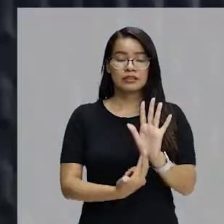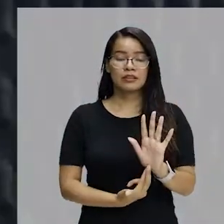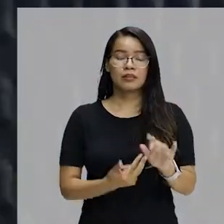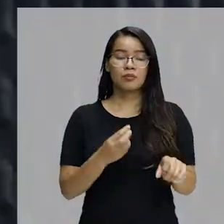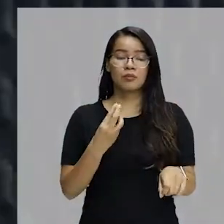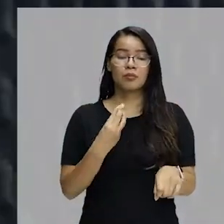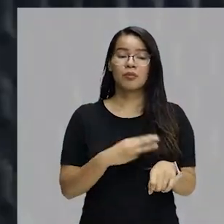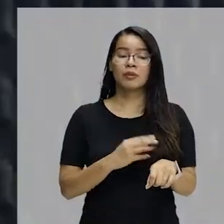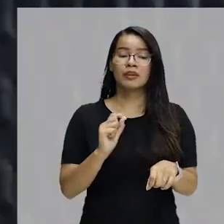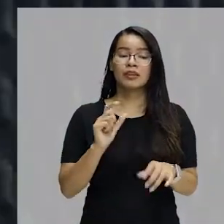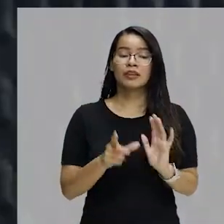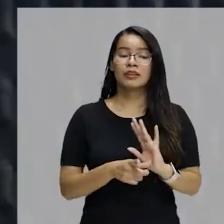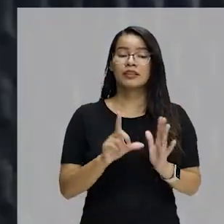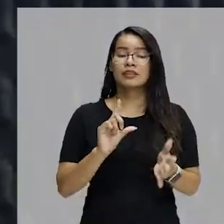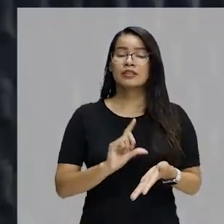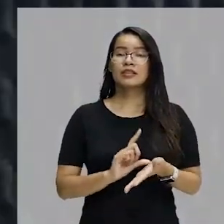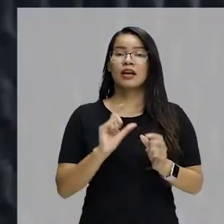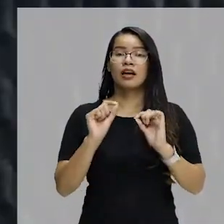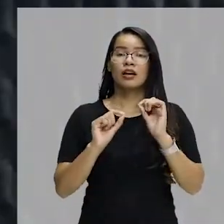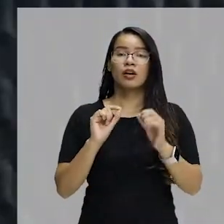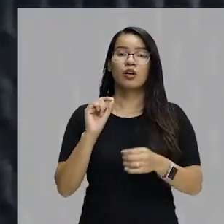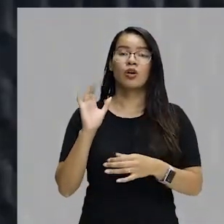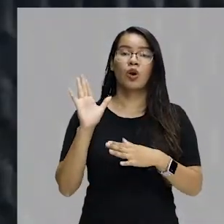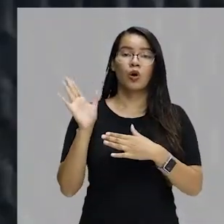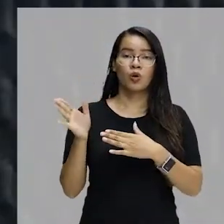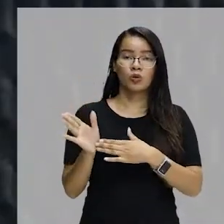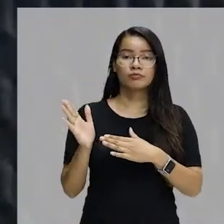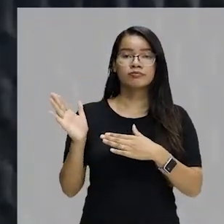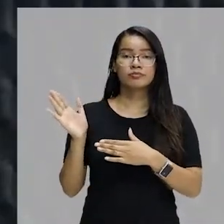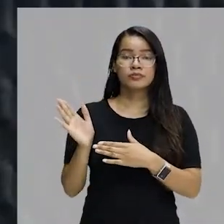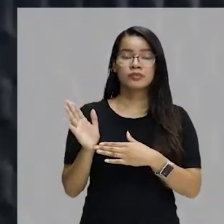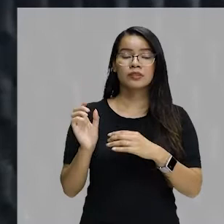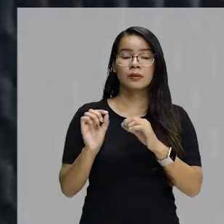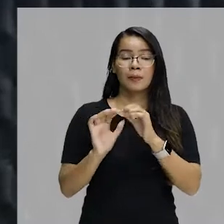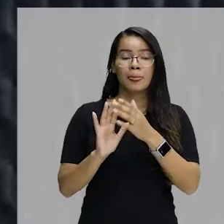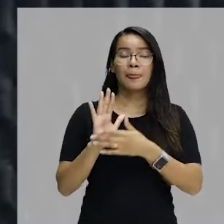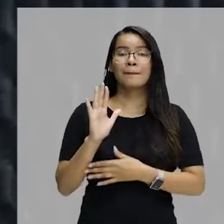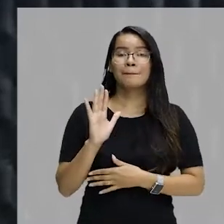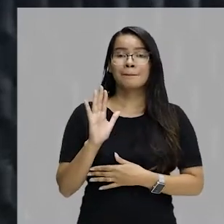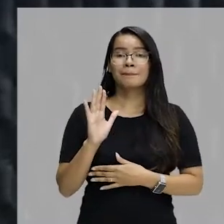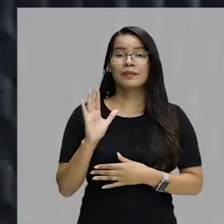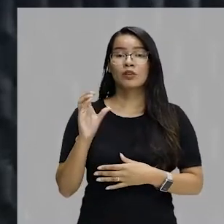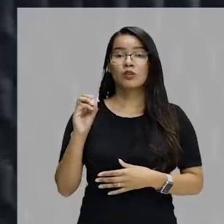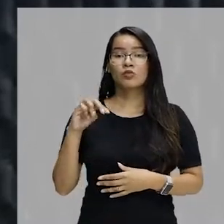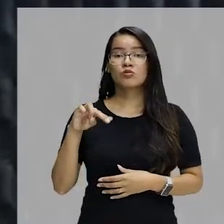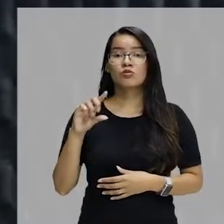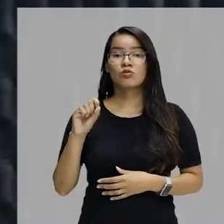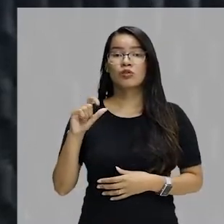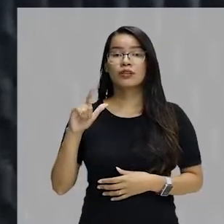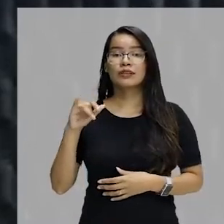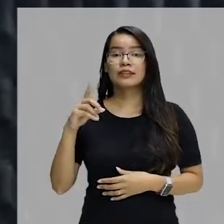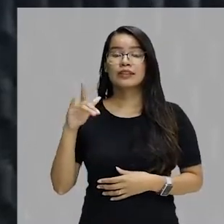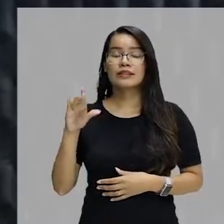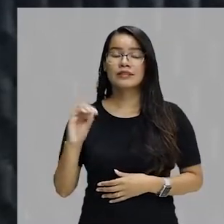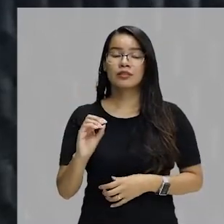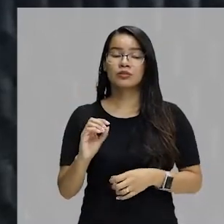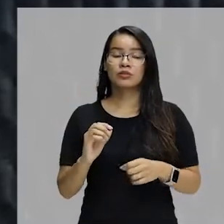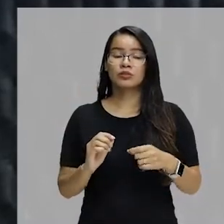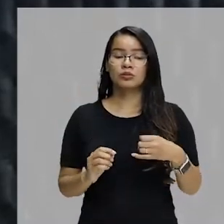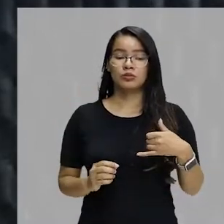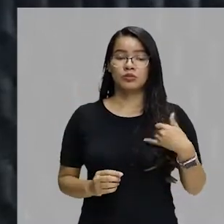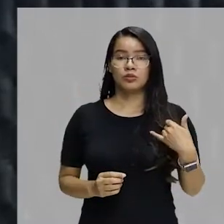momento que antecede a consolidação, né, as vésperas da consolidação do 7 de setembro